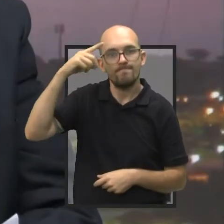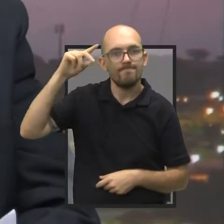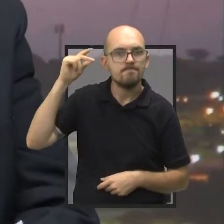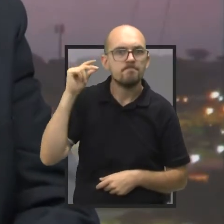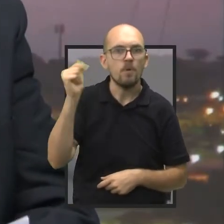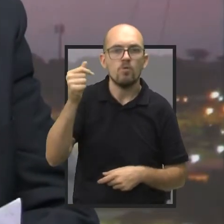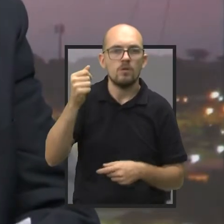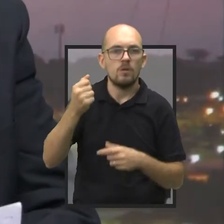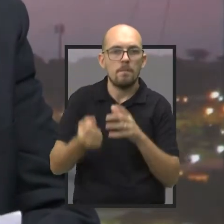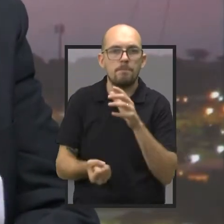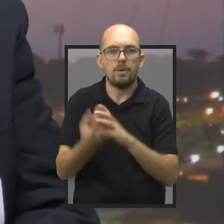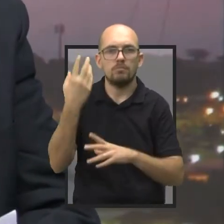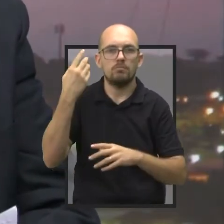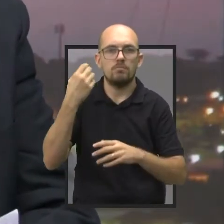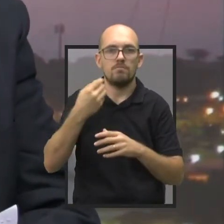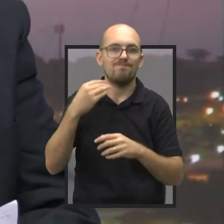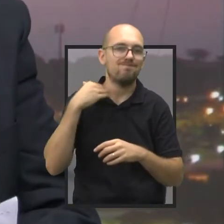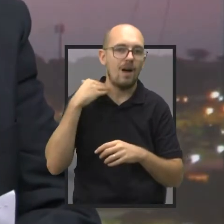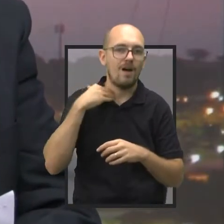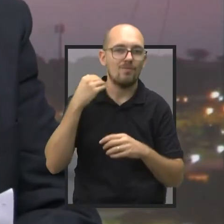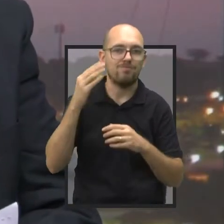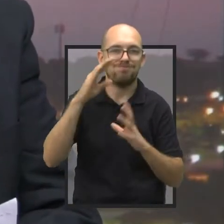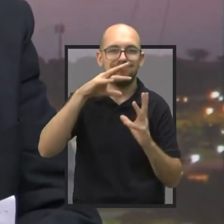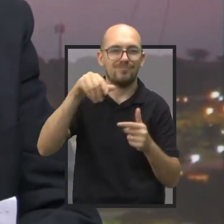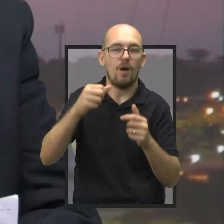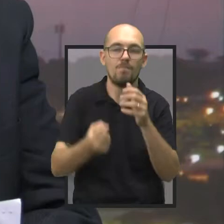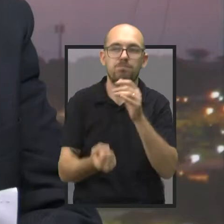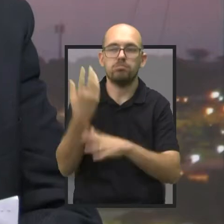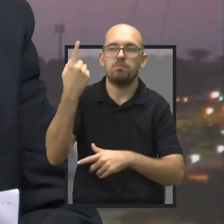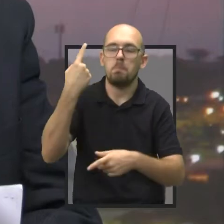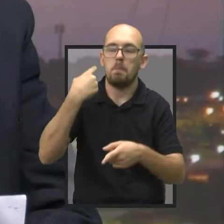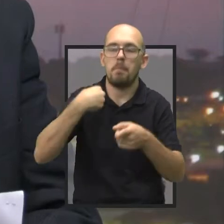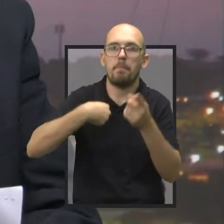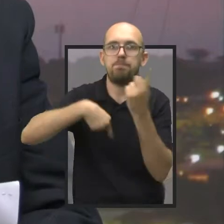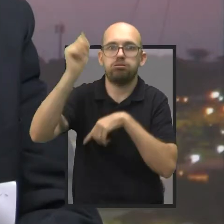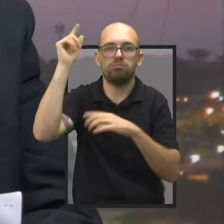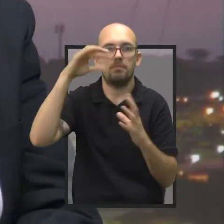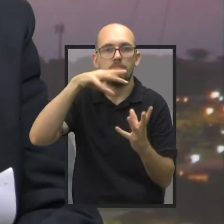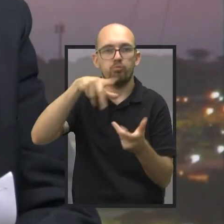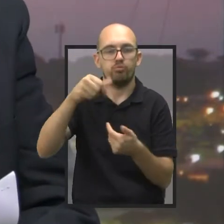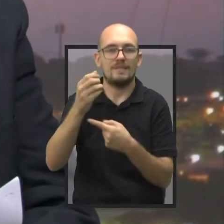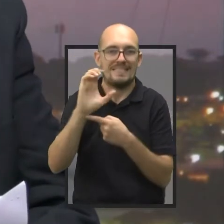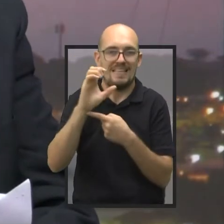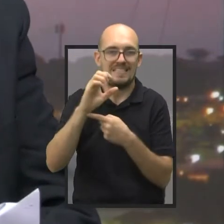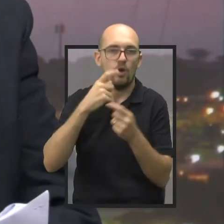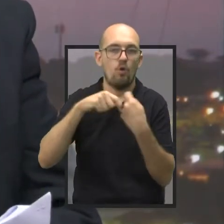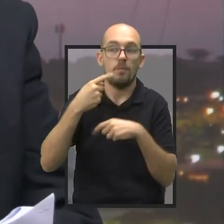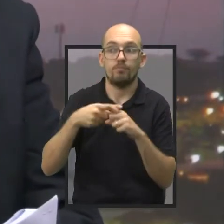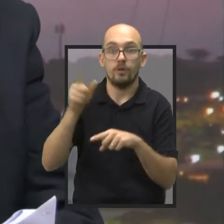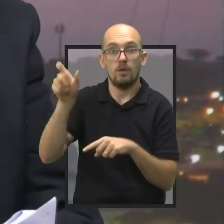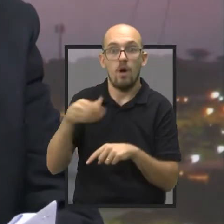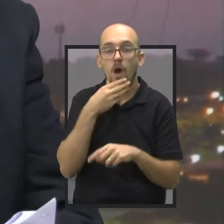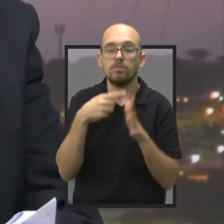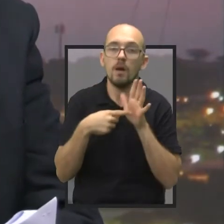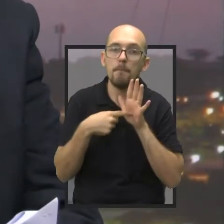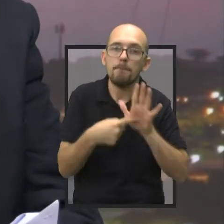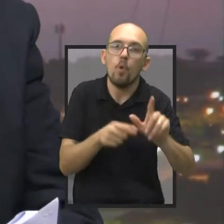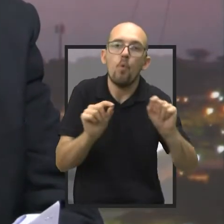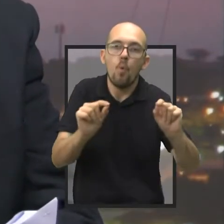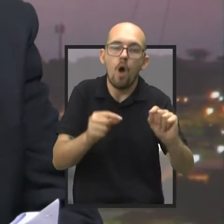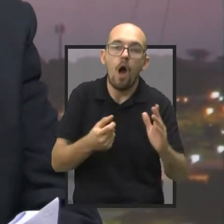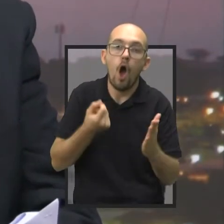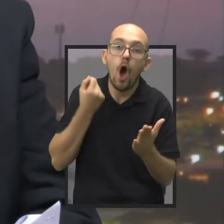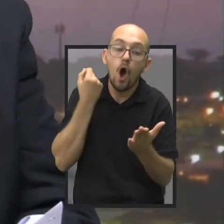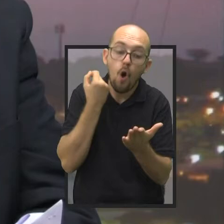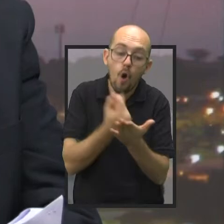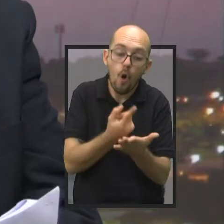grande salto aí para a ciência econômica, ele mostrou, né, que o consumo